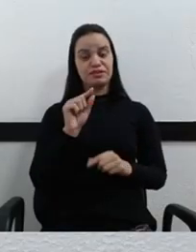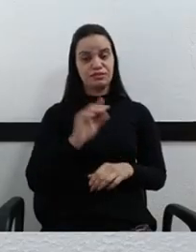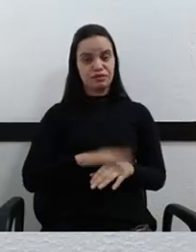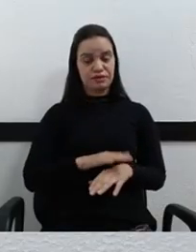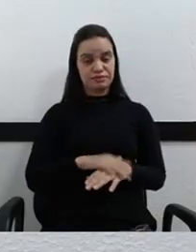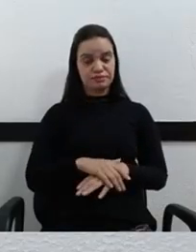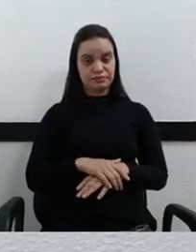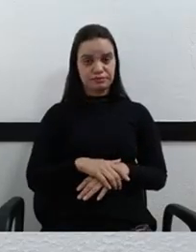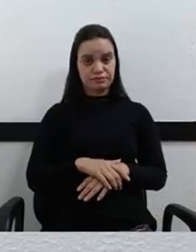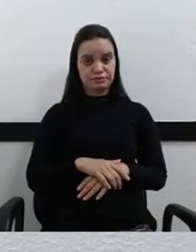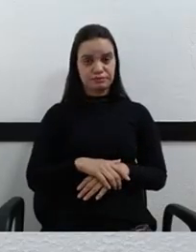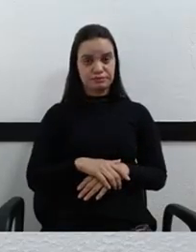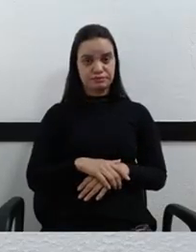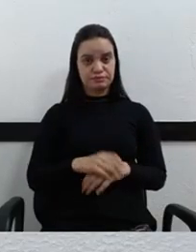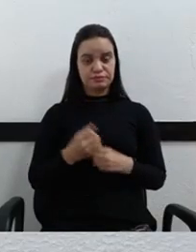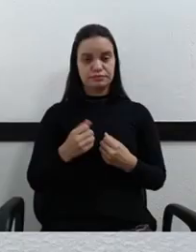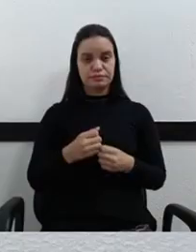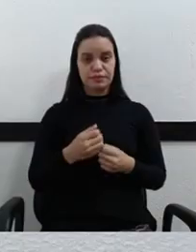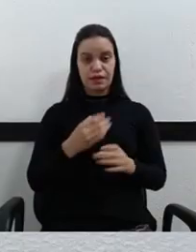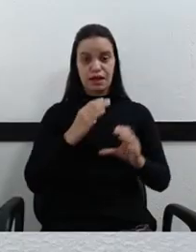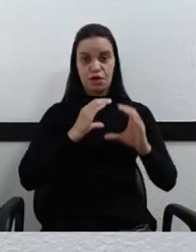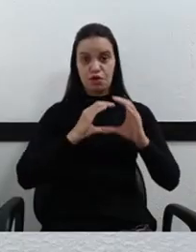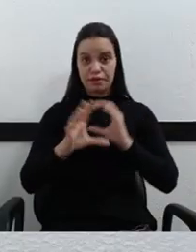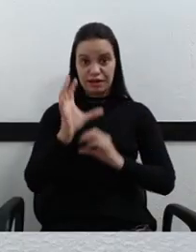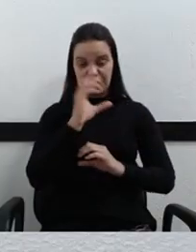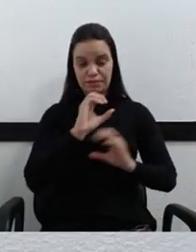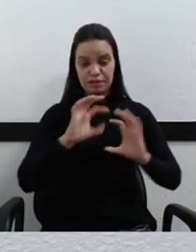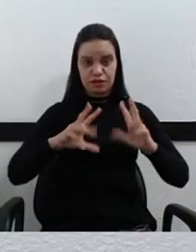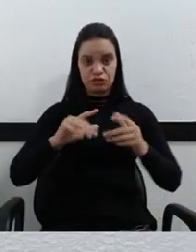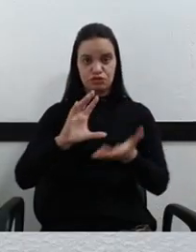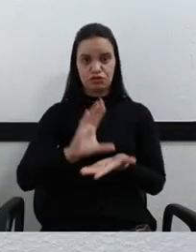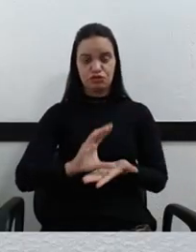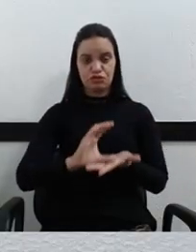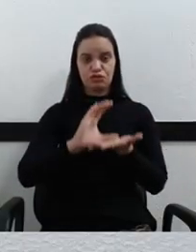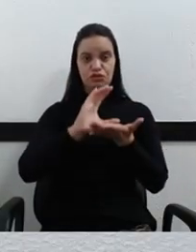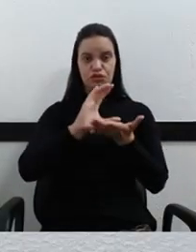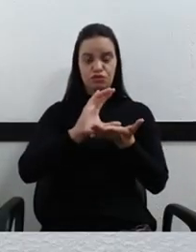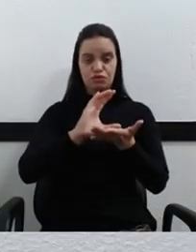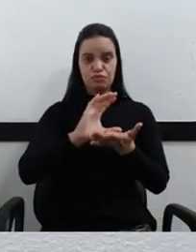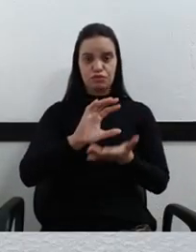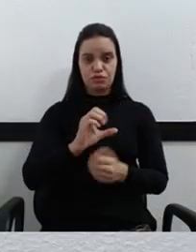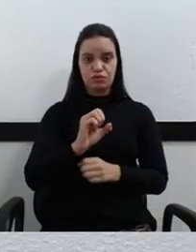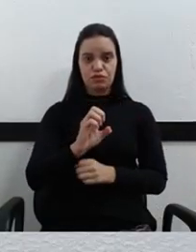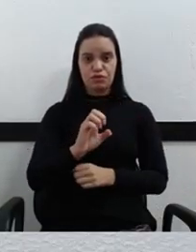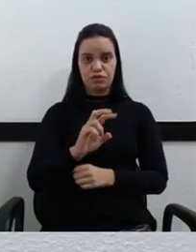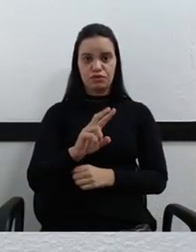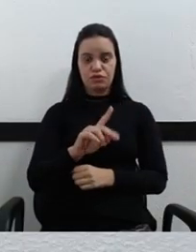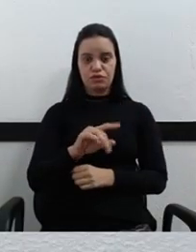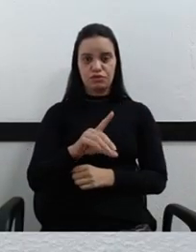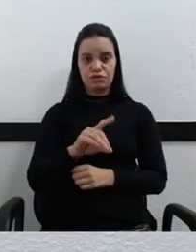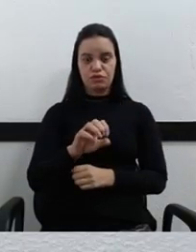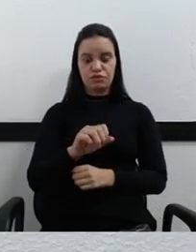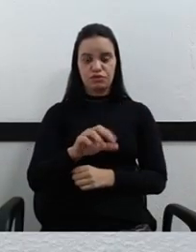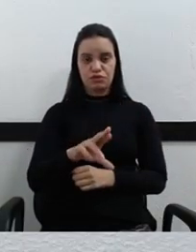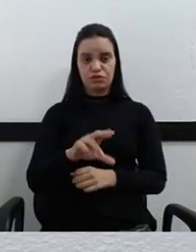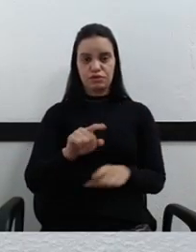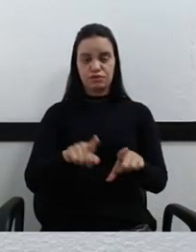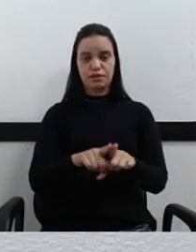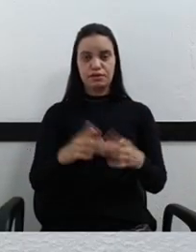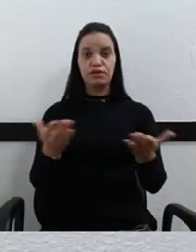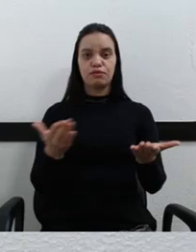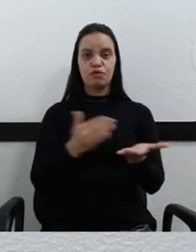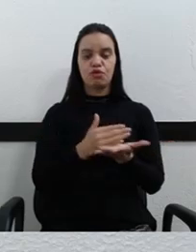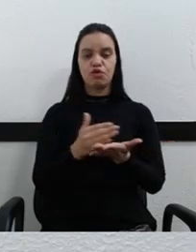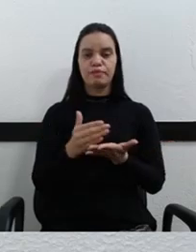Esta deliberação deverá ser comunicada imediatamente aos defensores e servidores por e-mail e WhatsApp institucionais. Então,